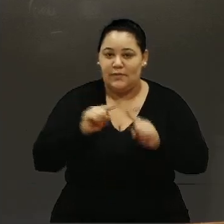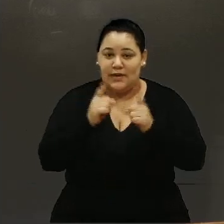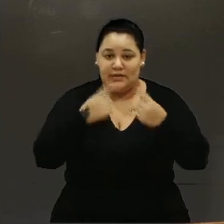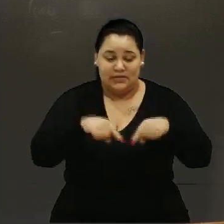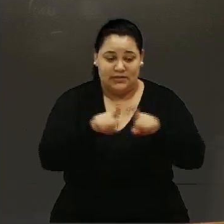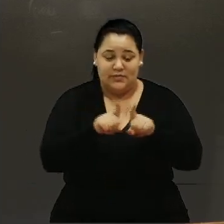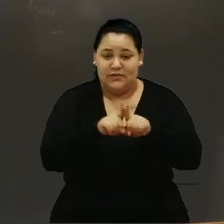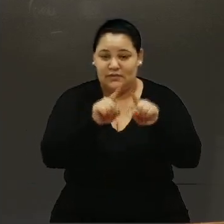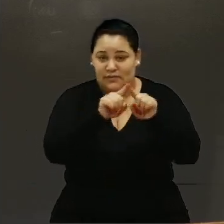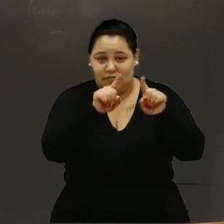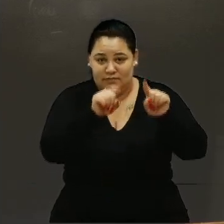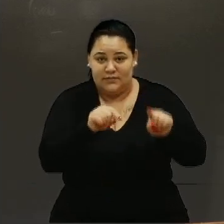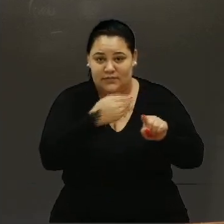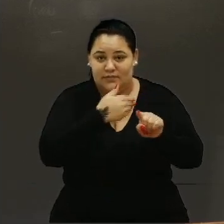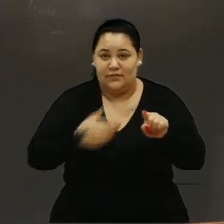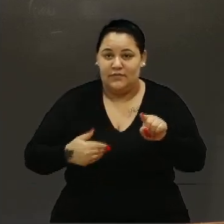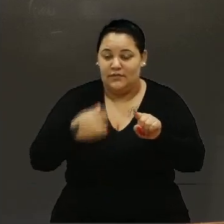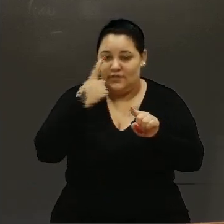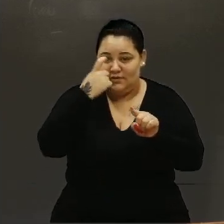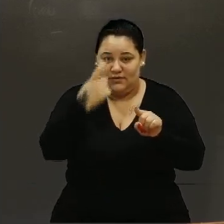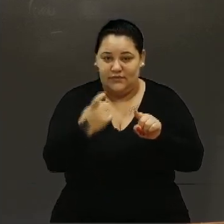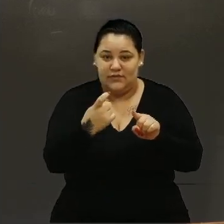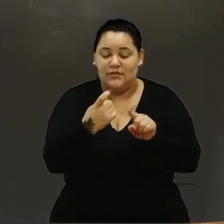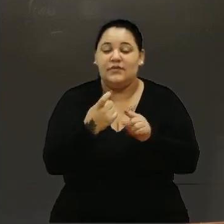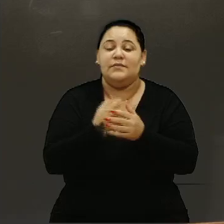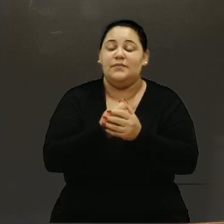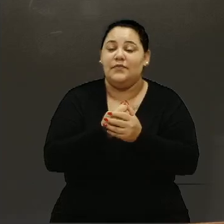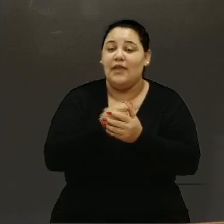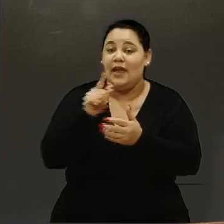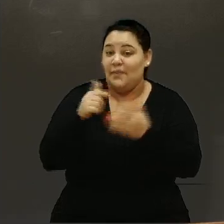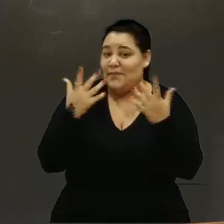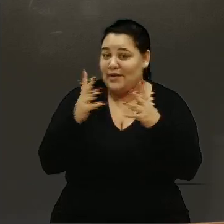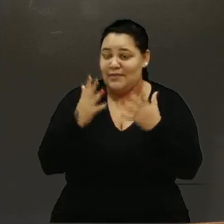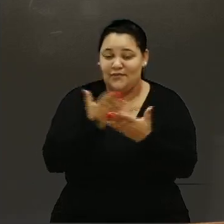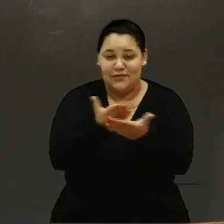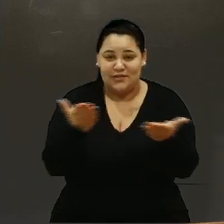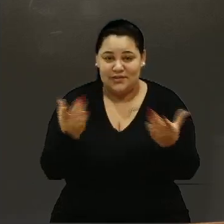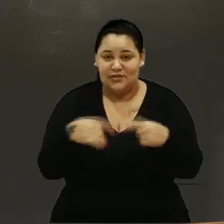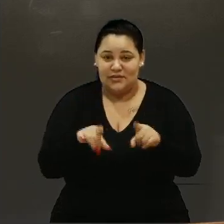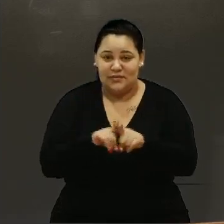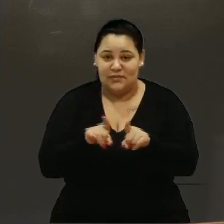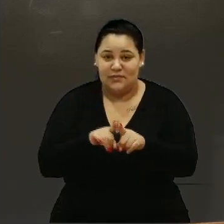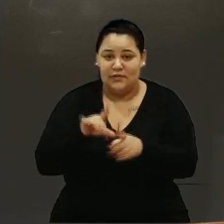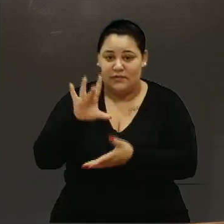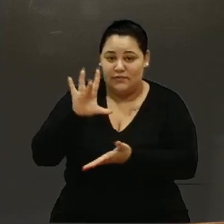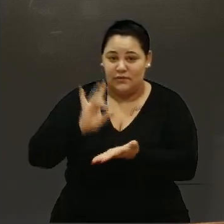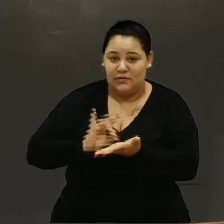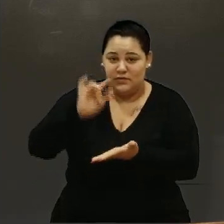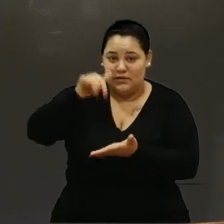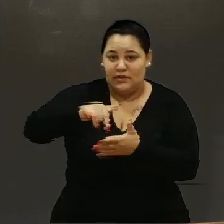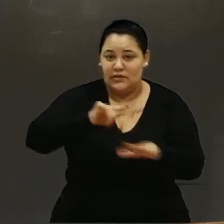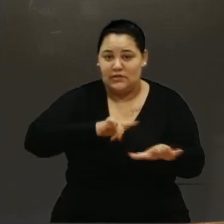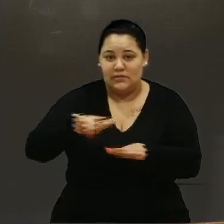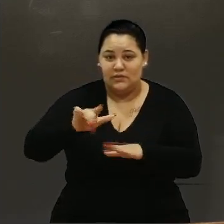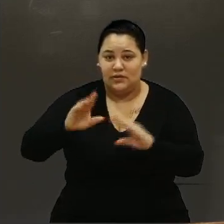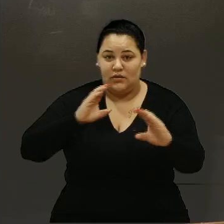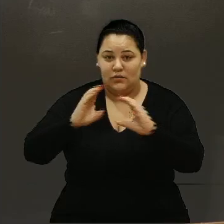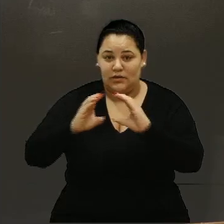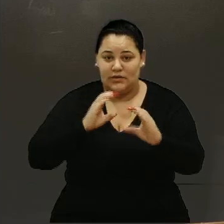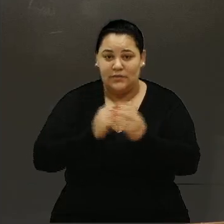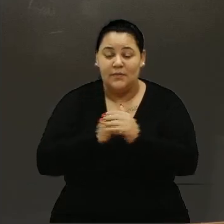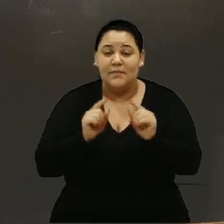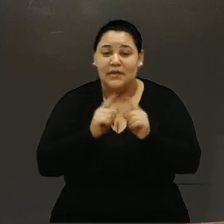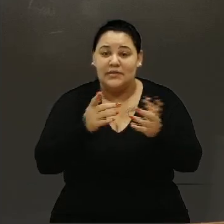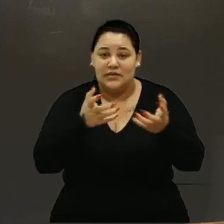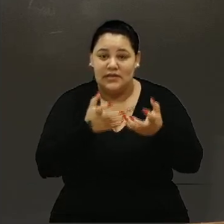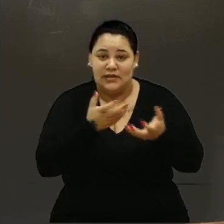servidores presta um serviço mais interessante ainda, presidente. Então, parabenizar Vossa Excelência pela realização dessa Semana da Comunicação. Mas queria tratar